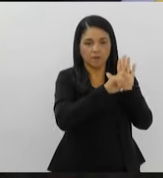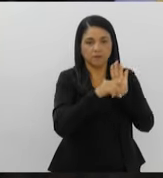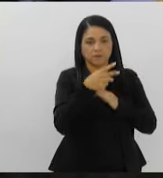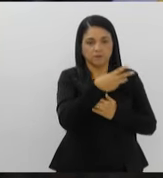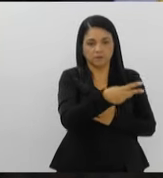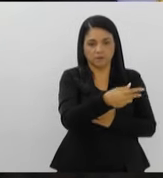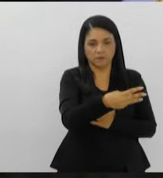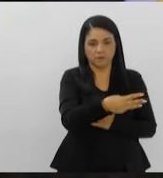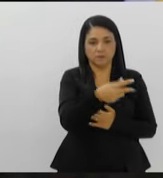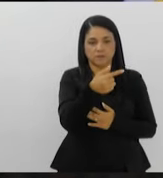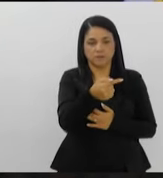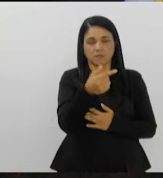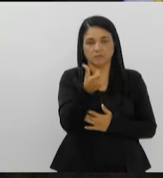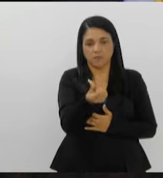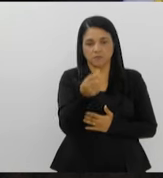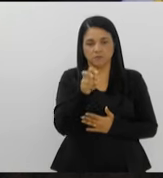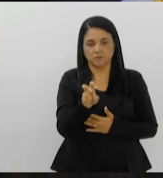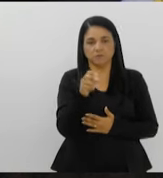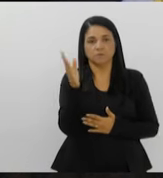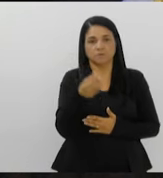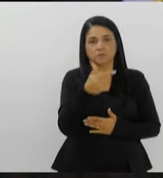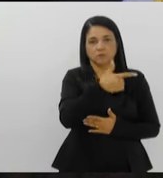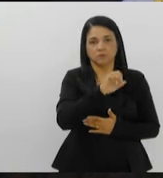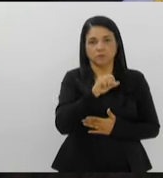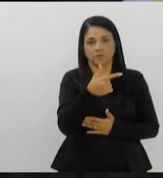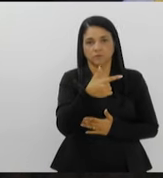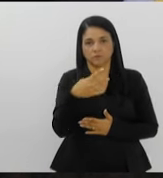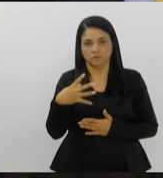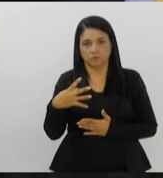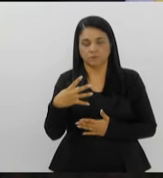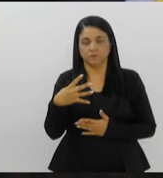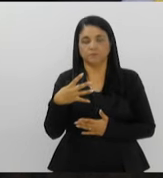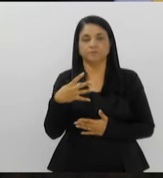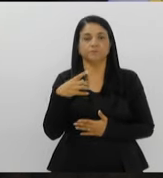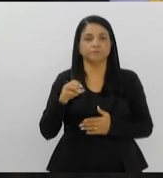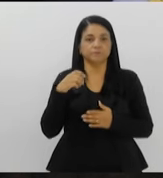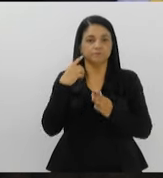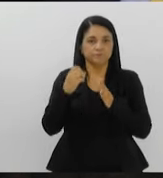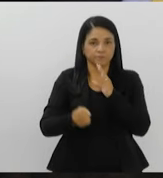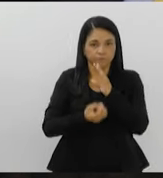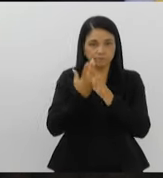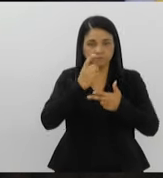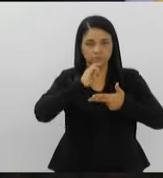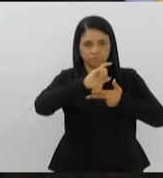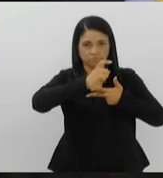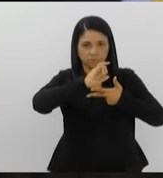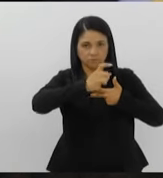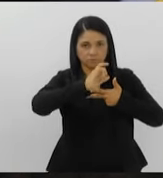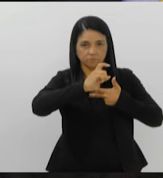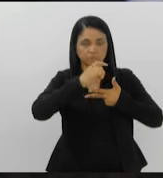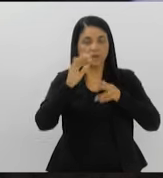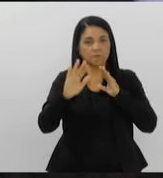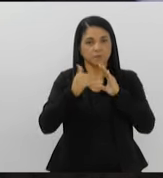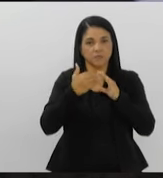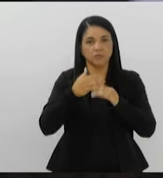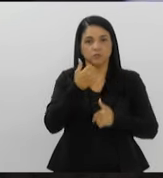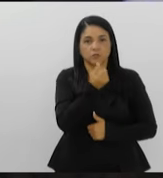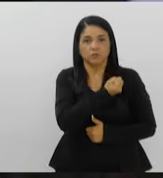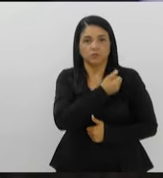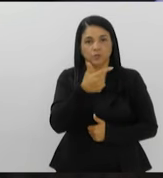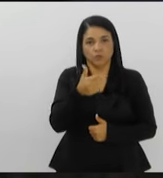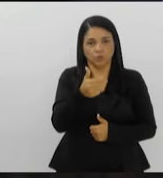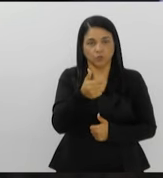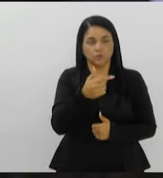número 3.765, de 2024, de autoria do Poder Executivo, mensagem número 12